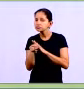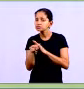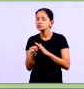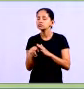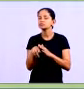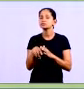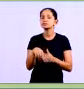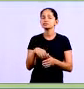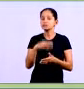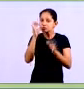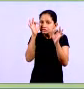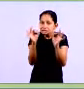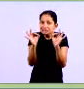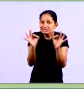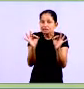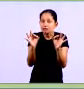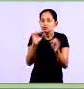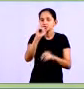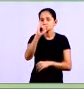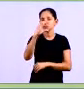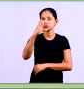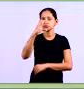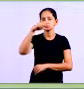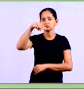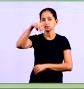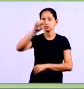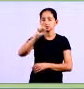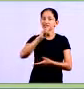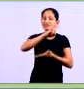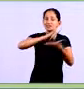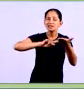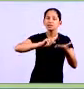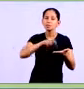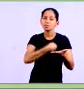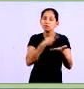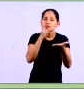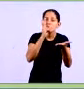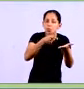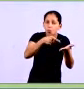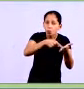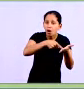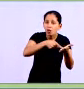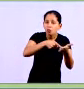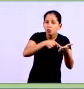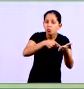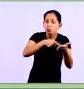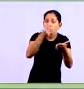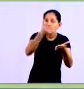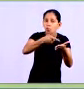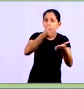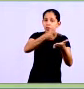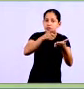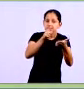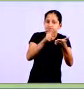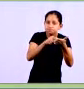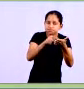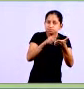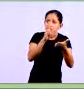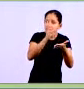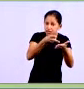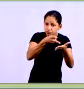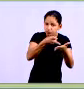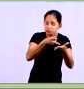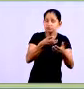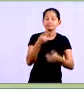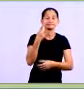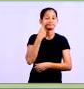do seu ativo os valores de ICMS destacados nas notas fiscais da empresa? De compra, né? De compra,